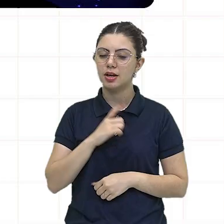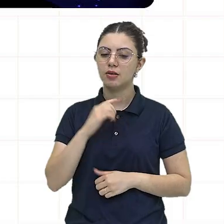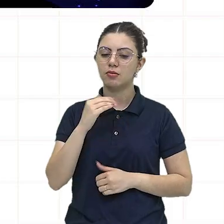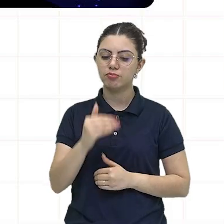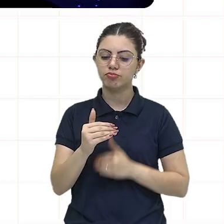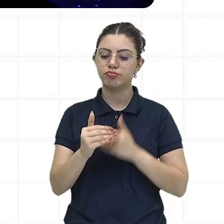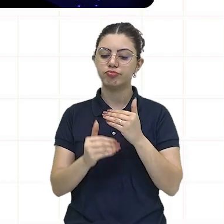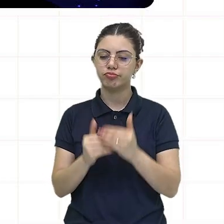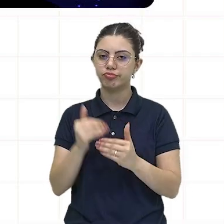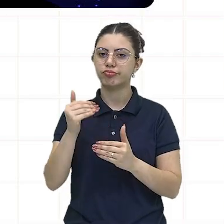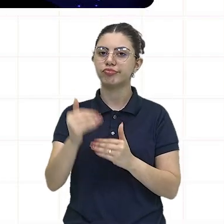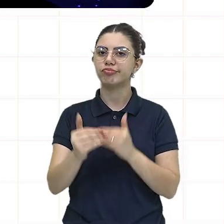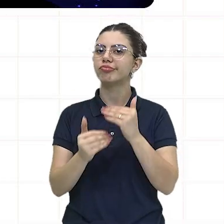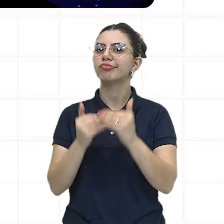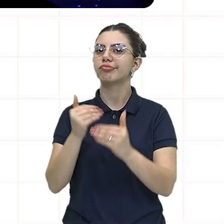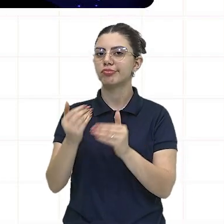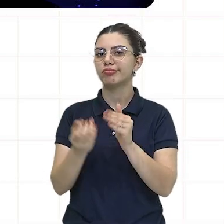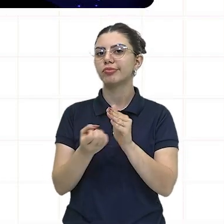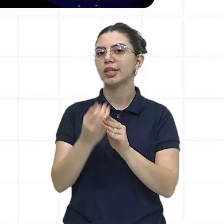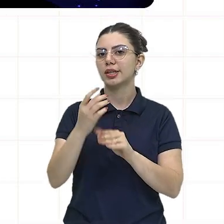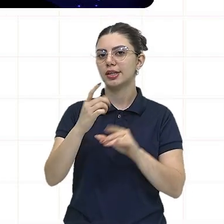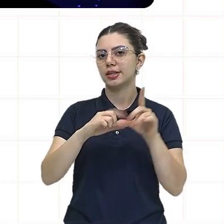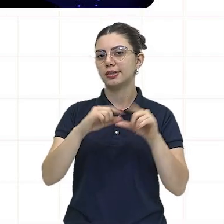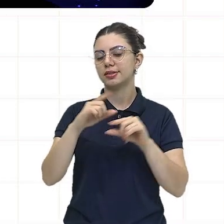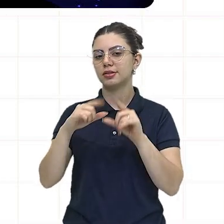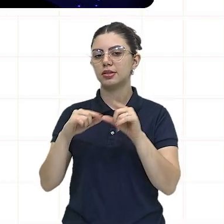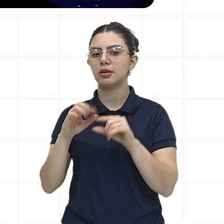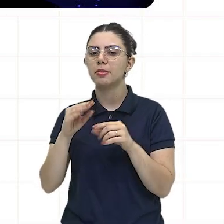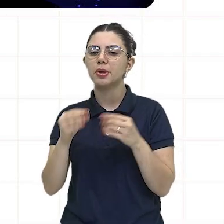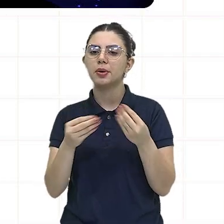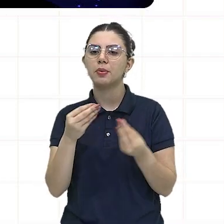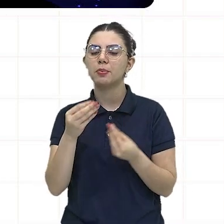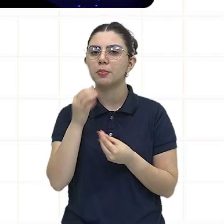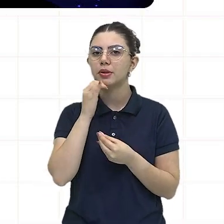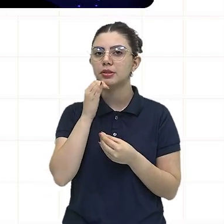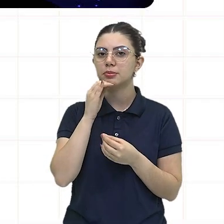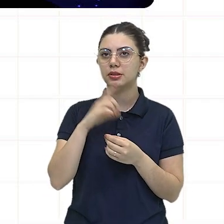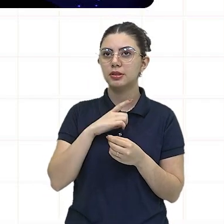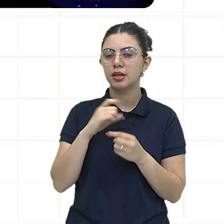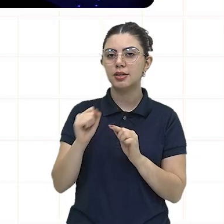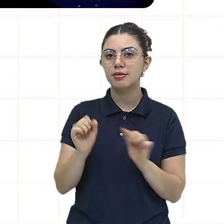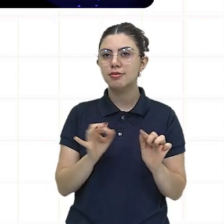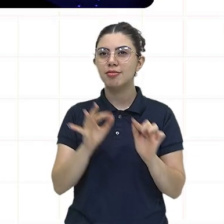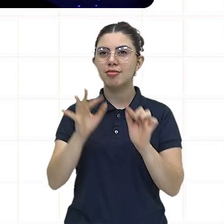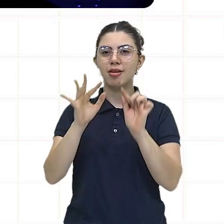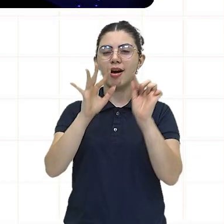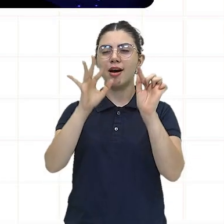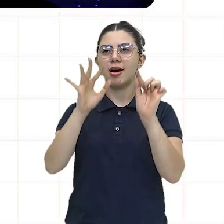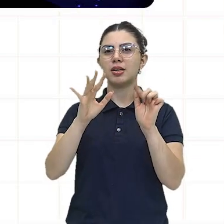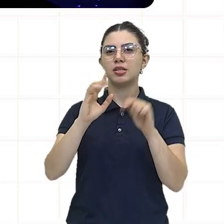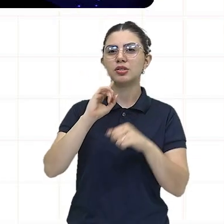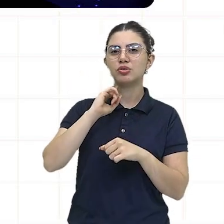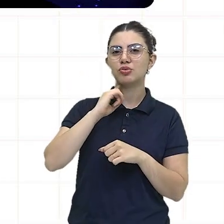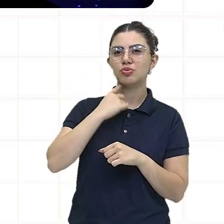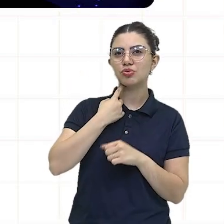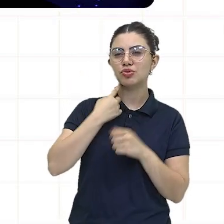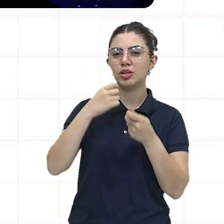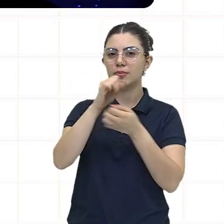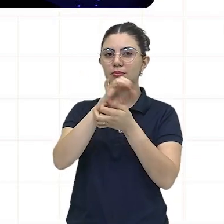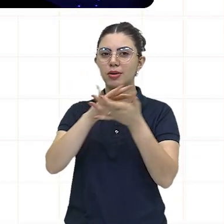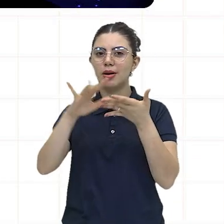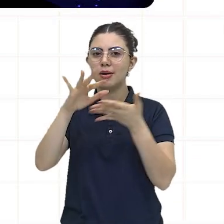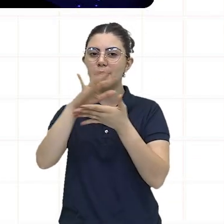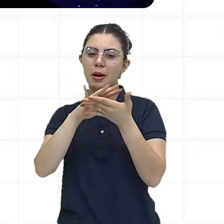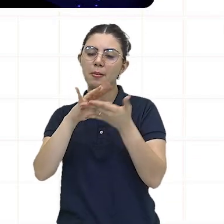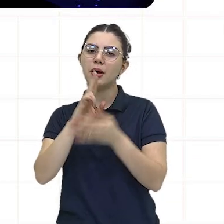processo. As estrelas, elas nascem a partir de nuvens de gás e poeira cósmica, conhecidas